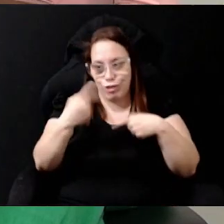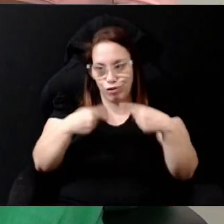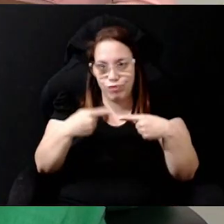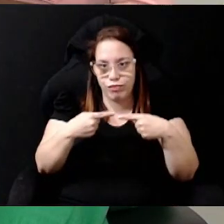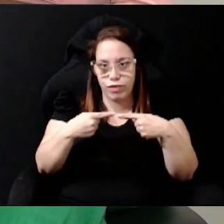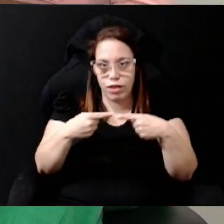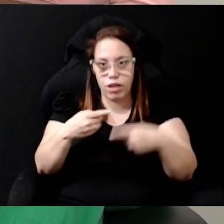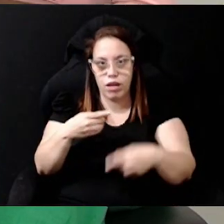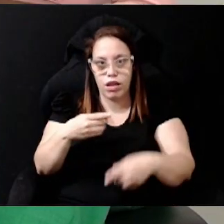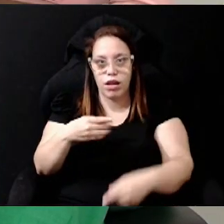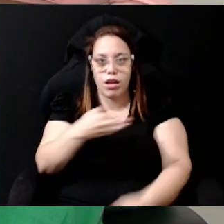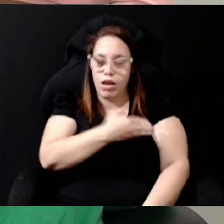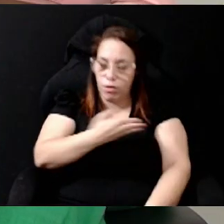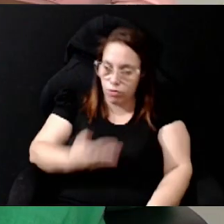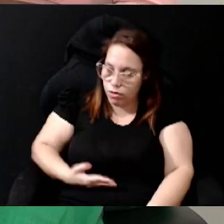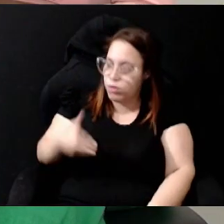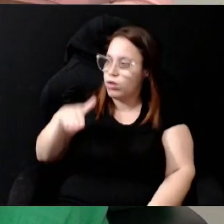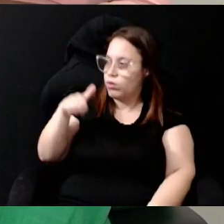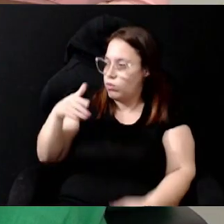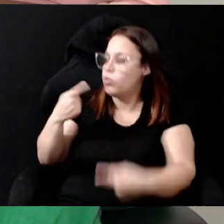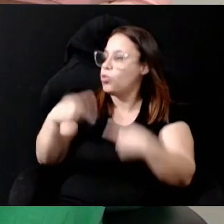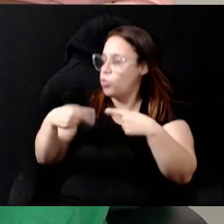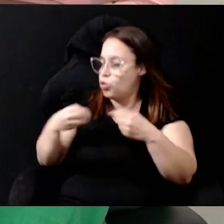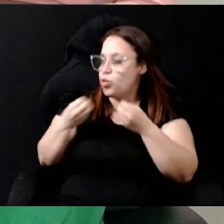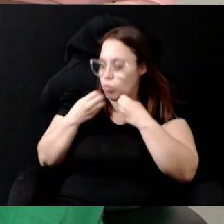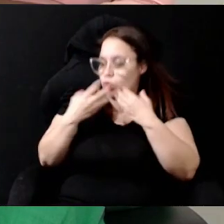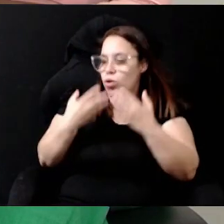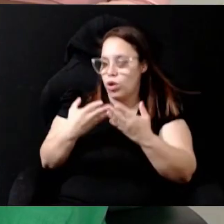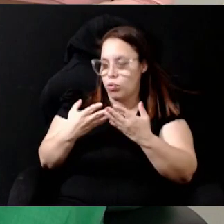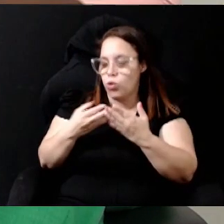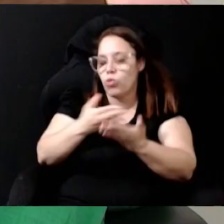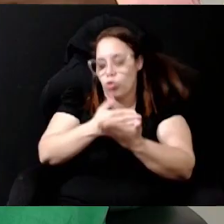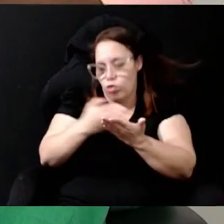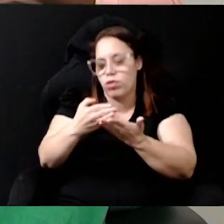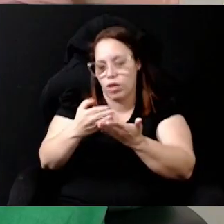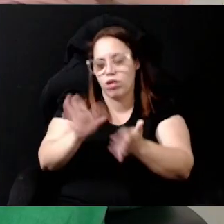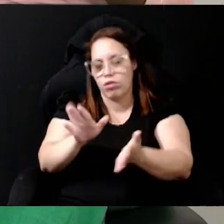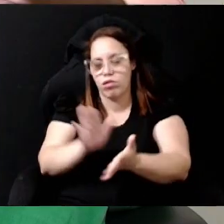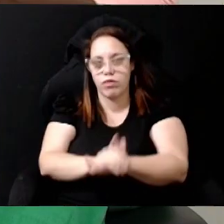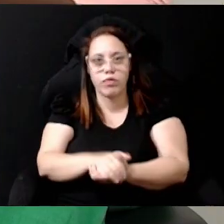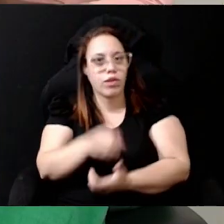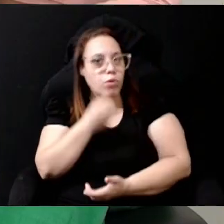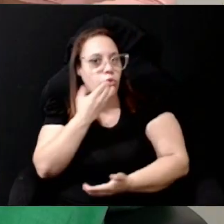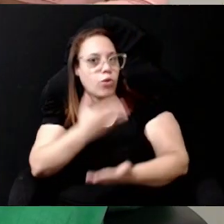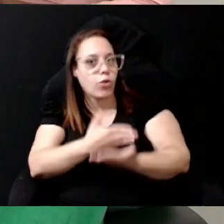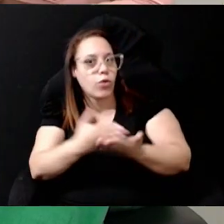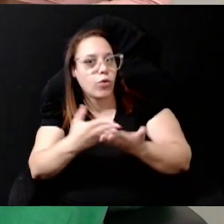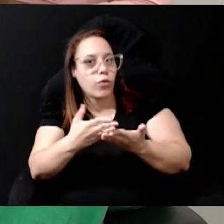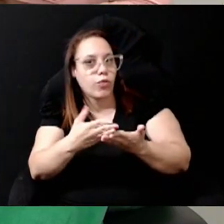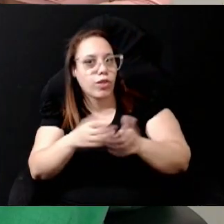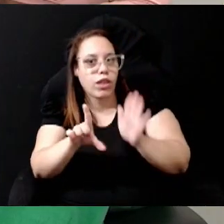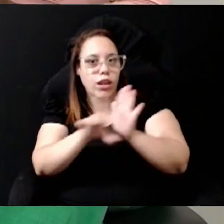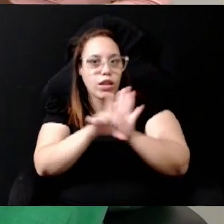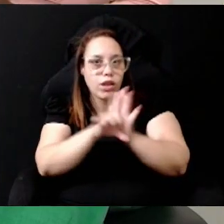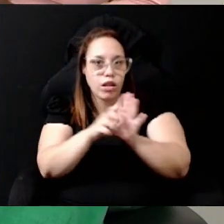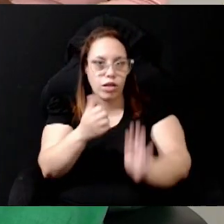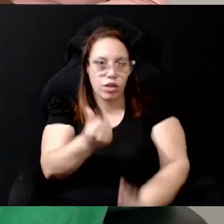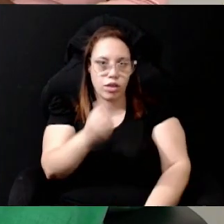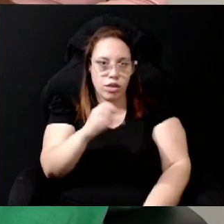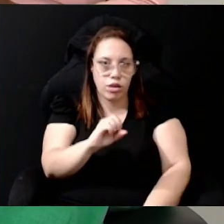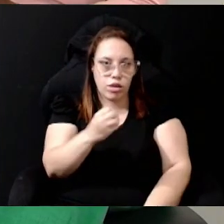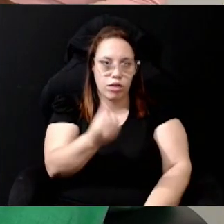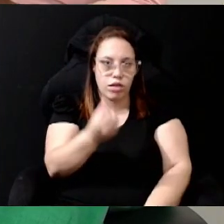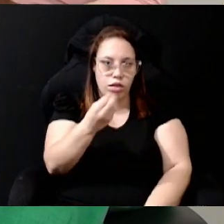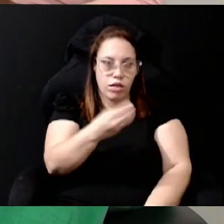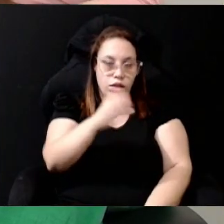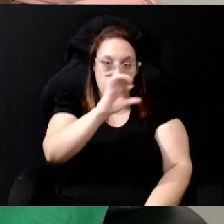para fazer essa discussão, né? Mas a escola pública, sim, tem esse movimento de discutir, que eu acho que já é um bom começo. Bom, vamos lá. Sobre